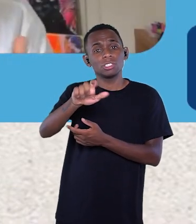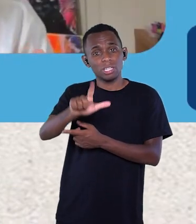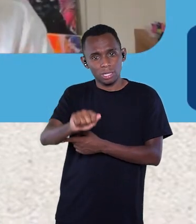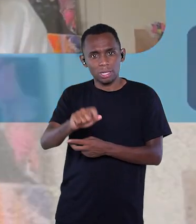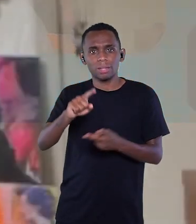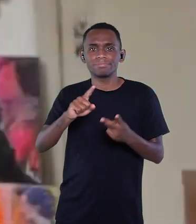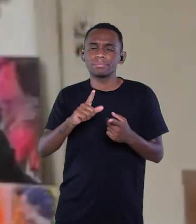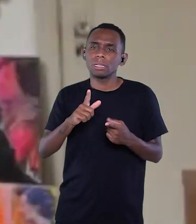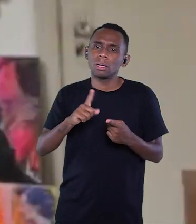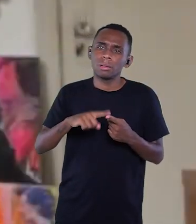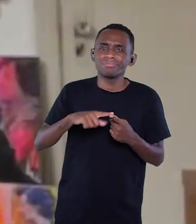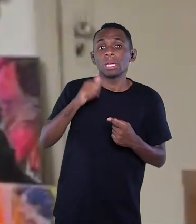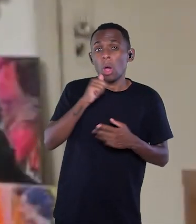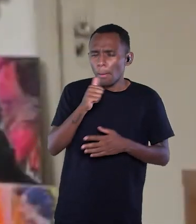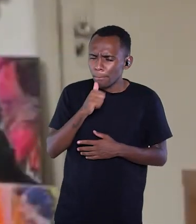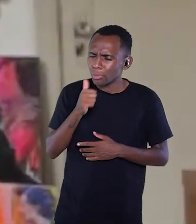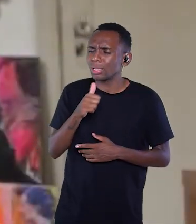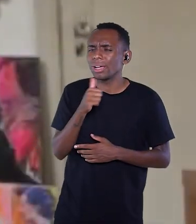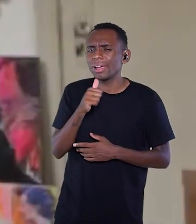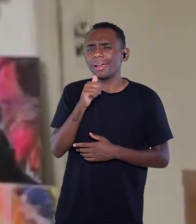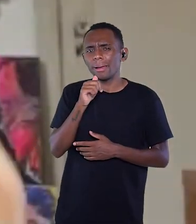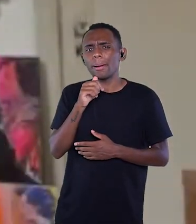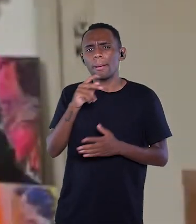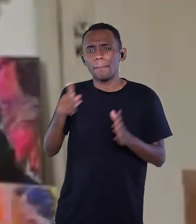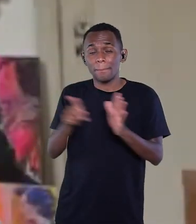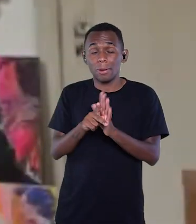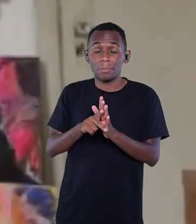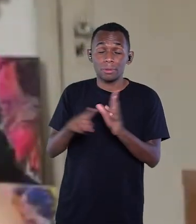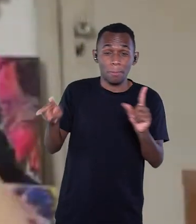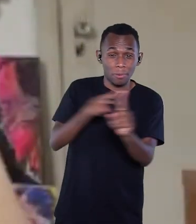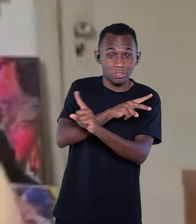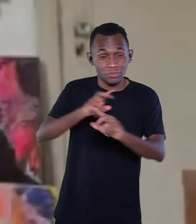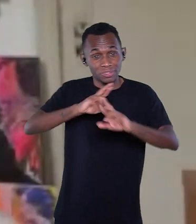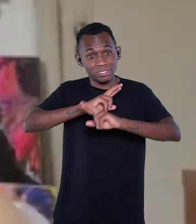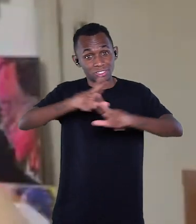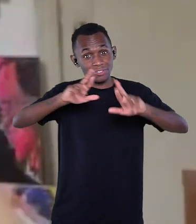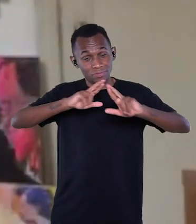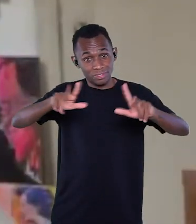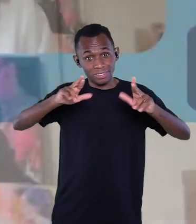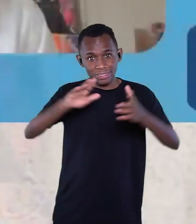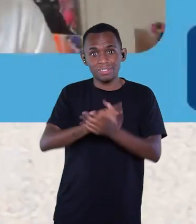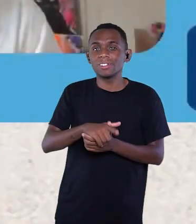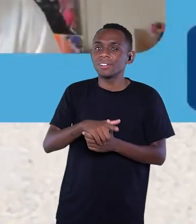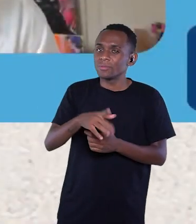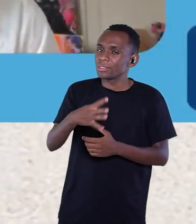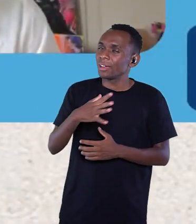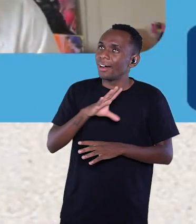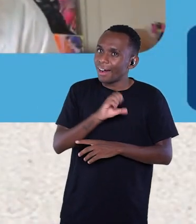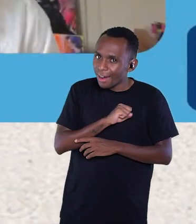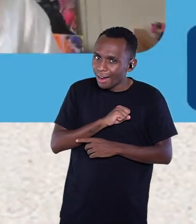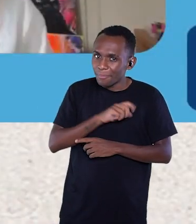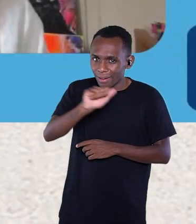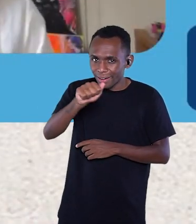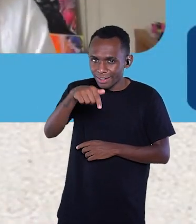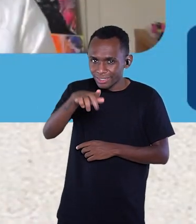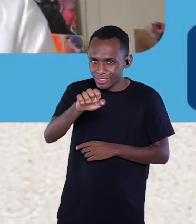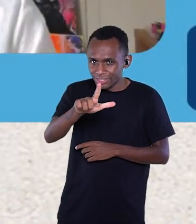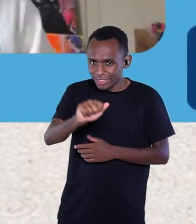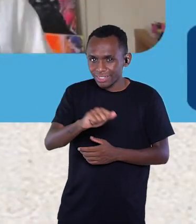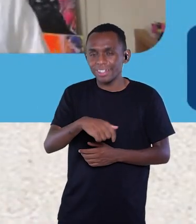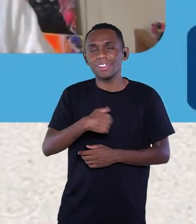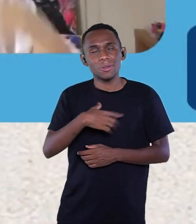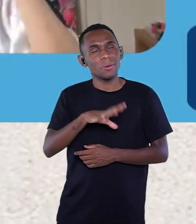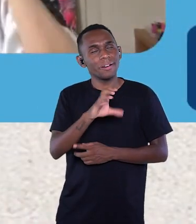mesmo, eu acho que é uma figura que muito controversa dentro Eu sei que você é muito fã. Sou muito